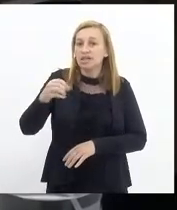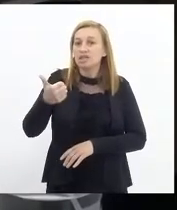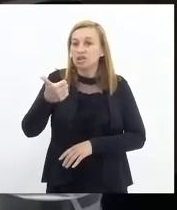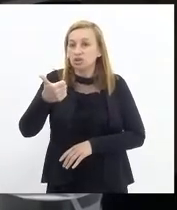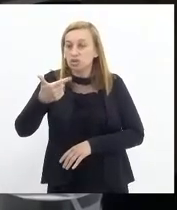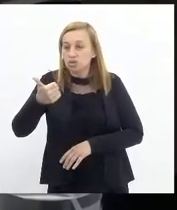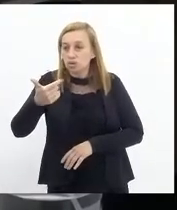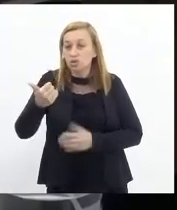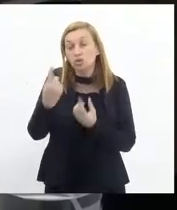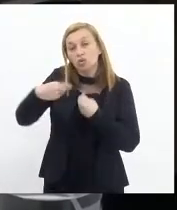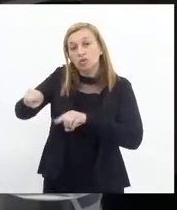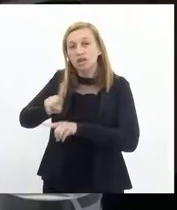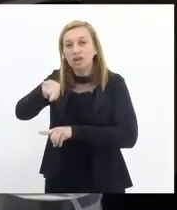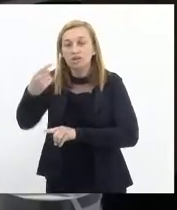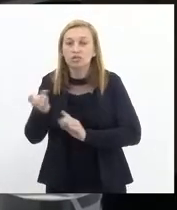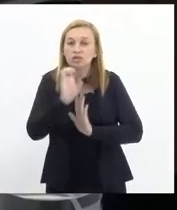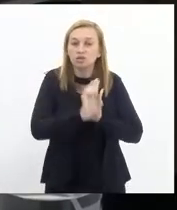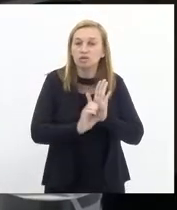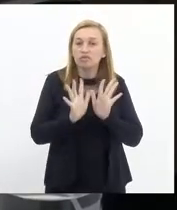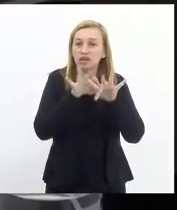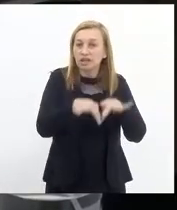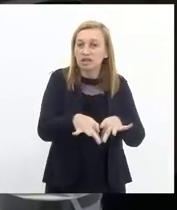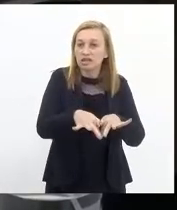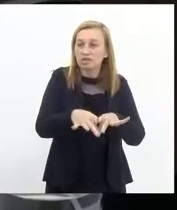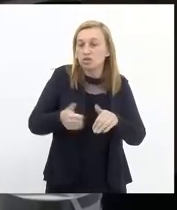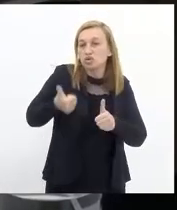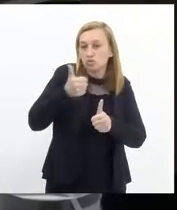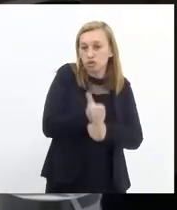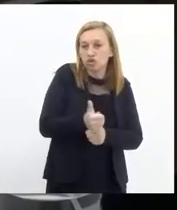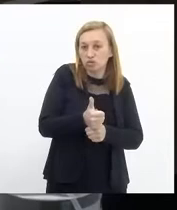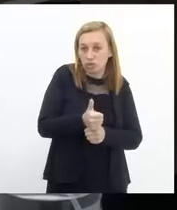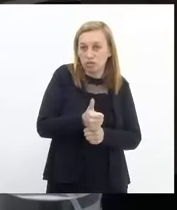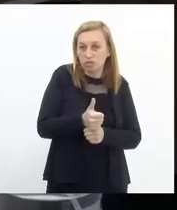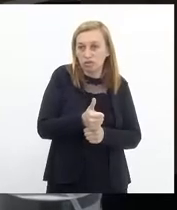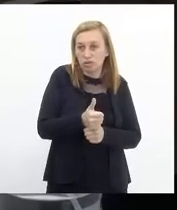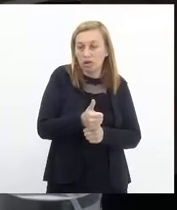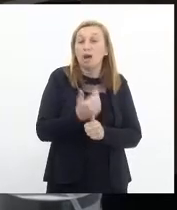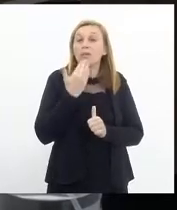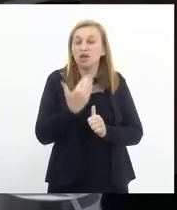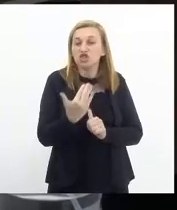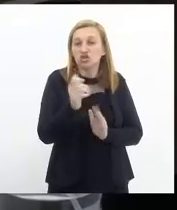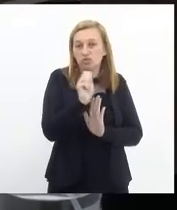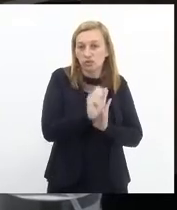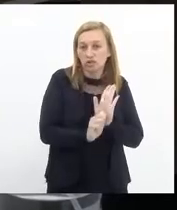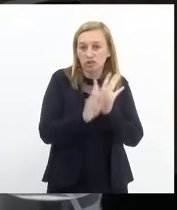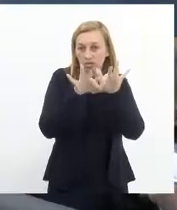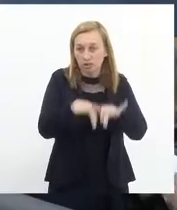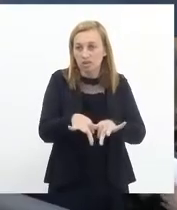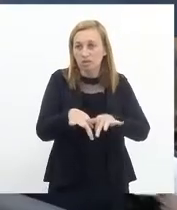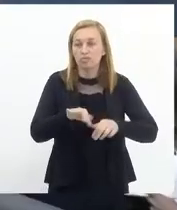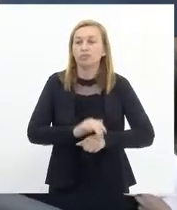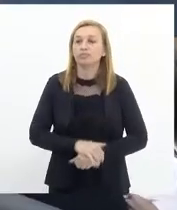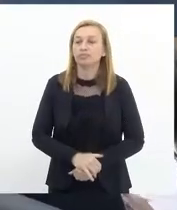contrárias e mais emendas, concluindo por substitutivo e pedindo forma final de redação.